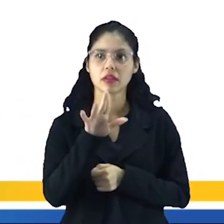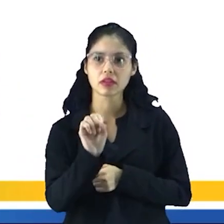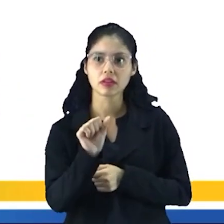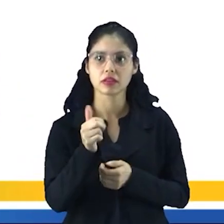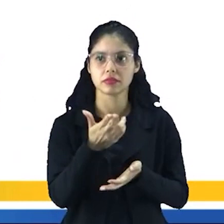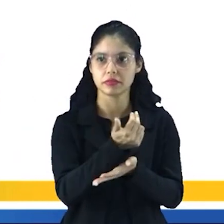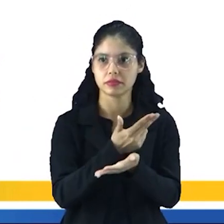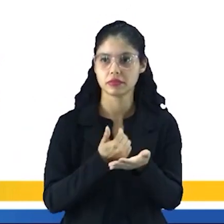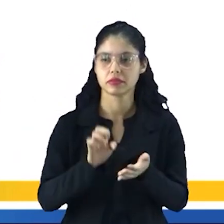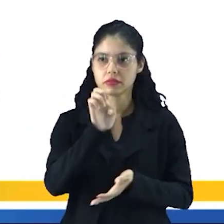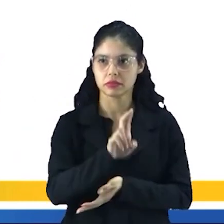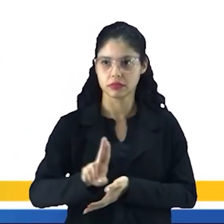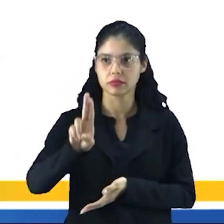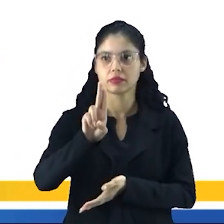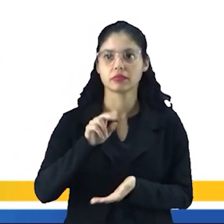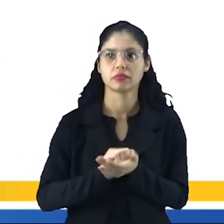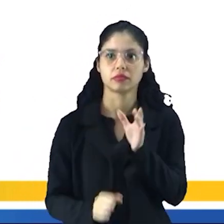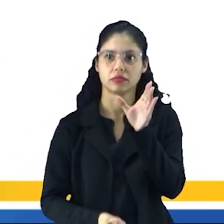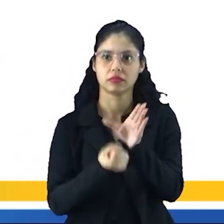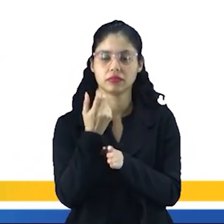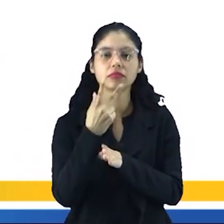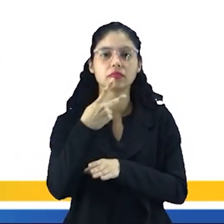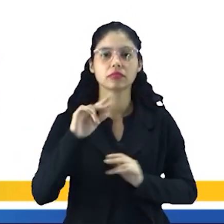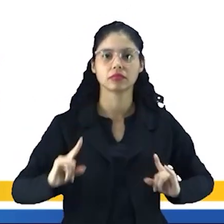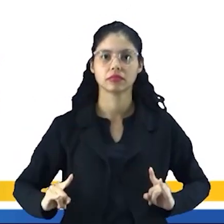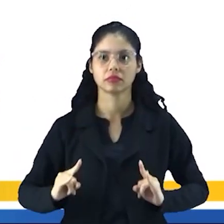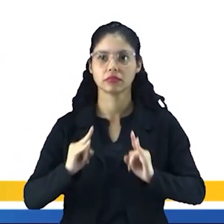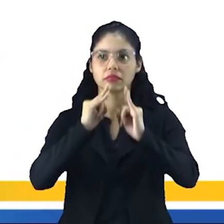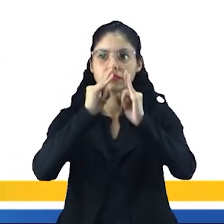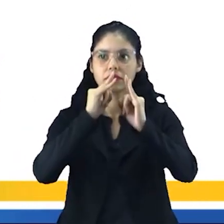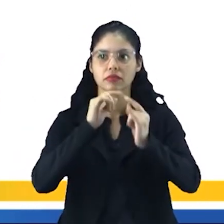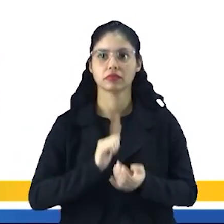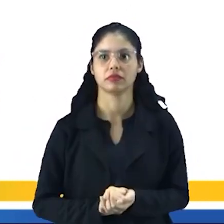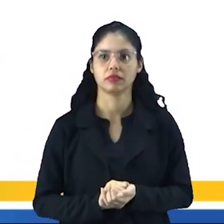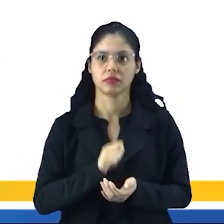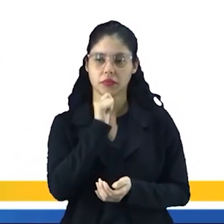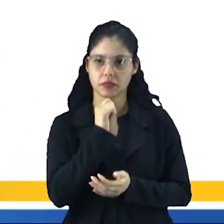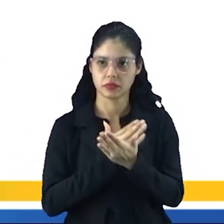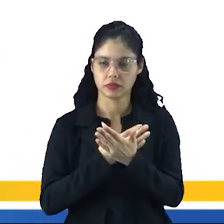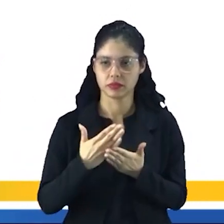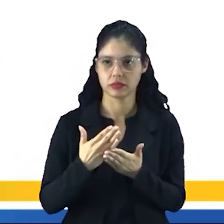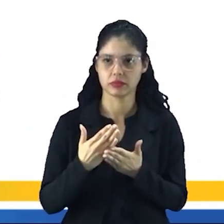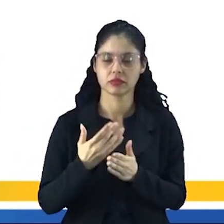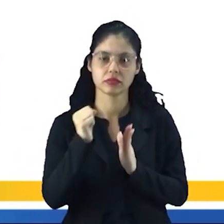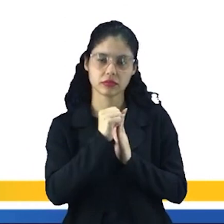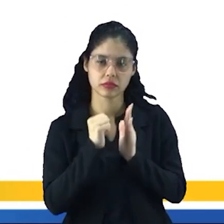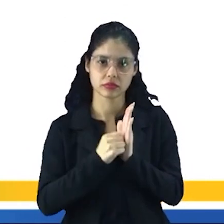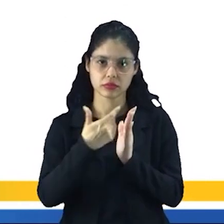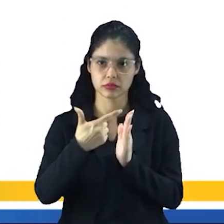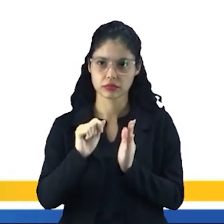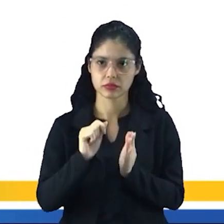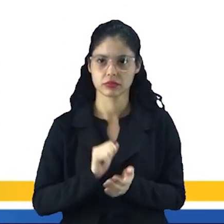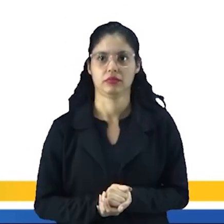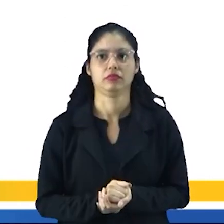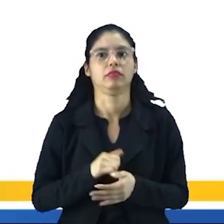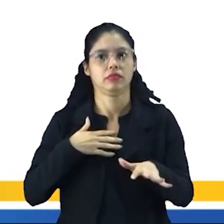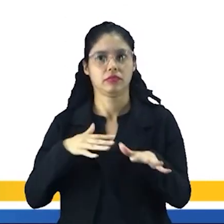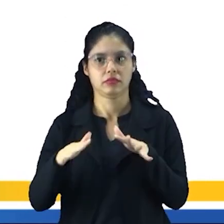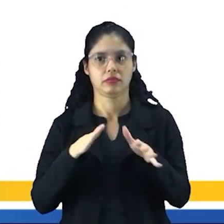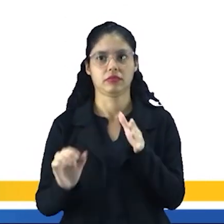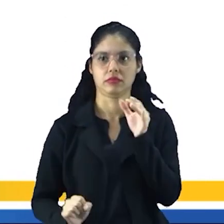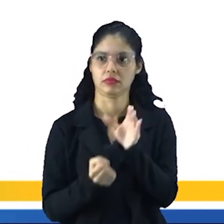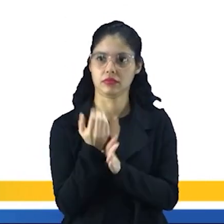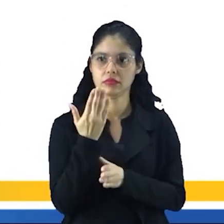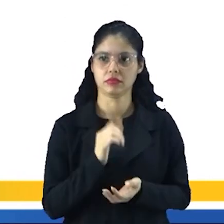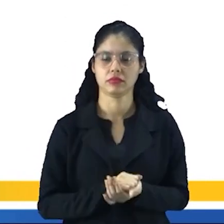vanguardas artísticas europeias que surgiu em Paris no início do século XX. Esse movimento originou-se